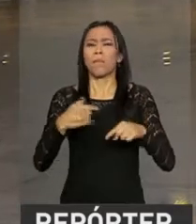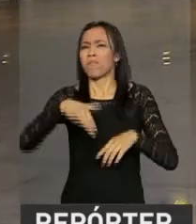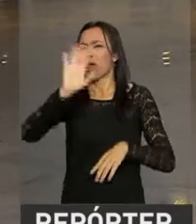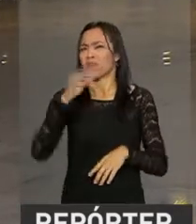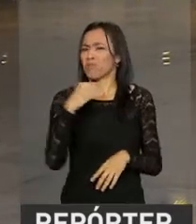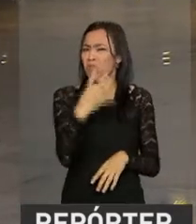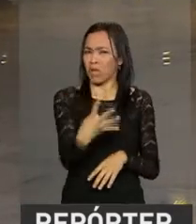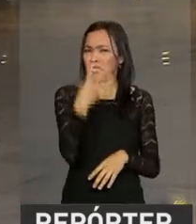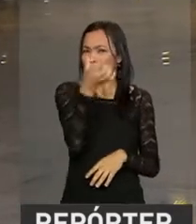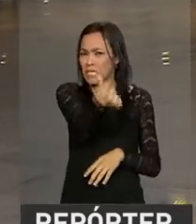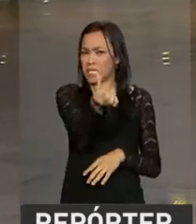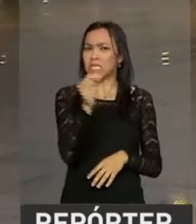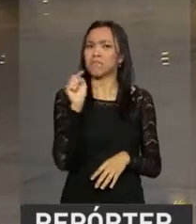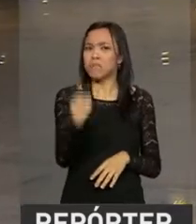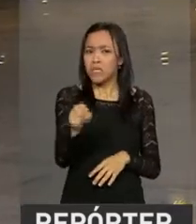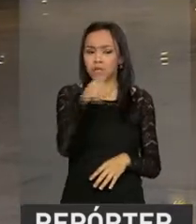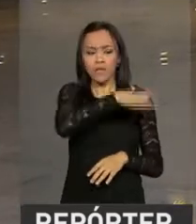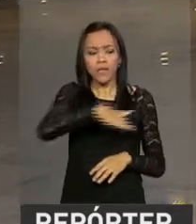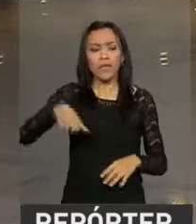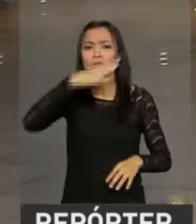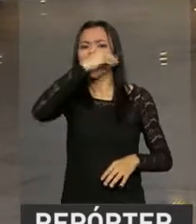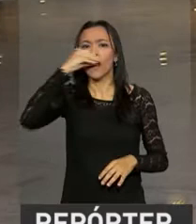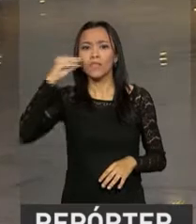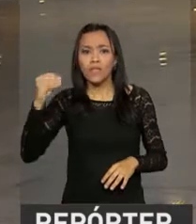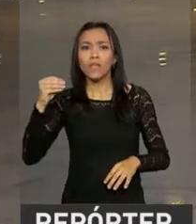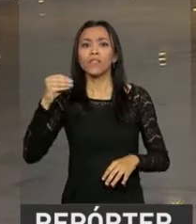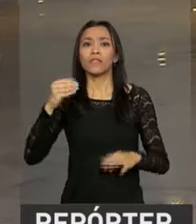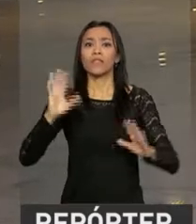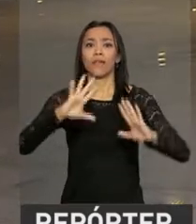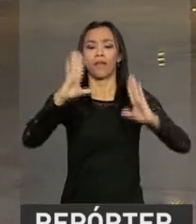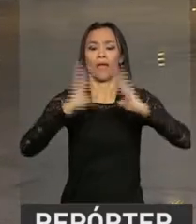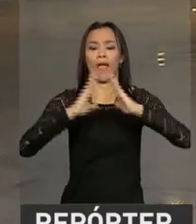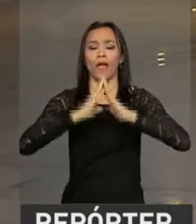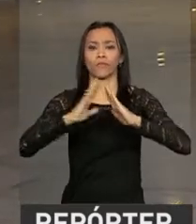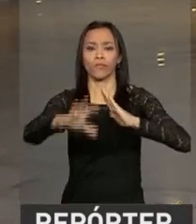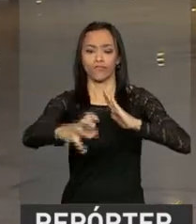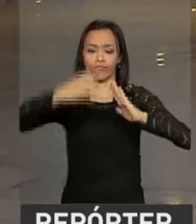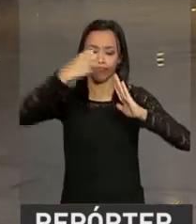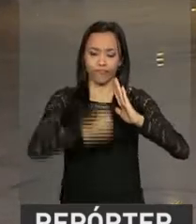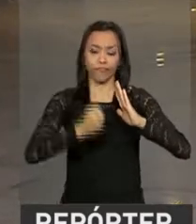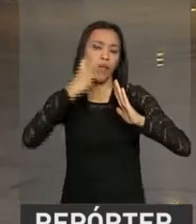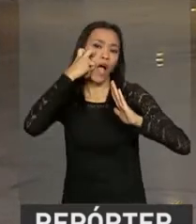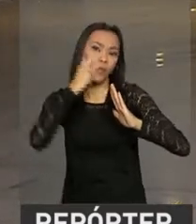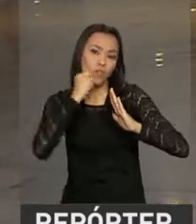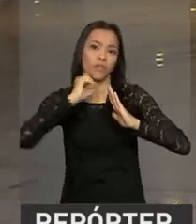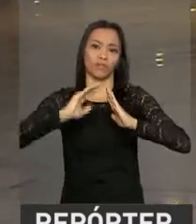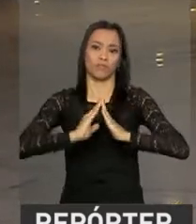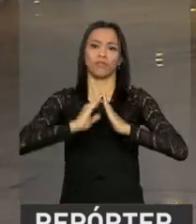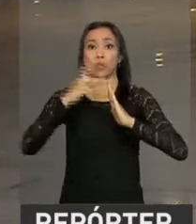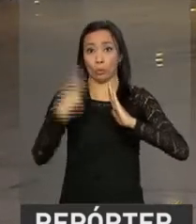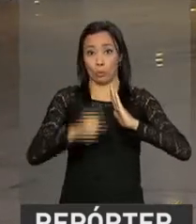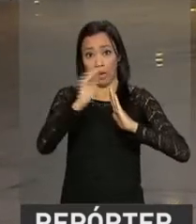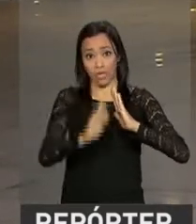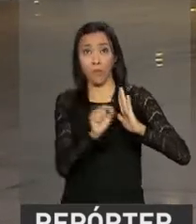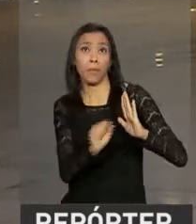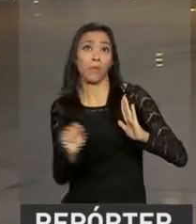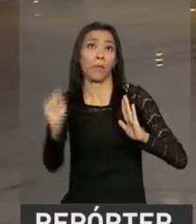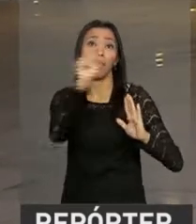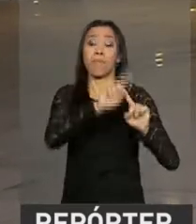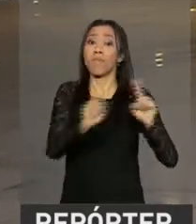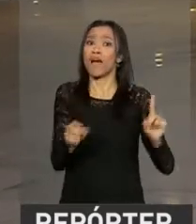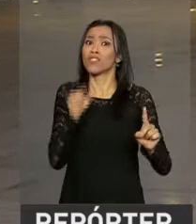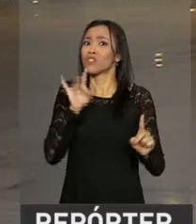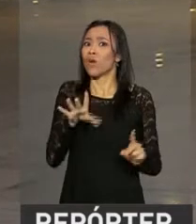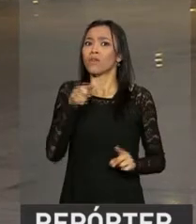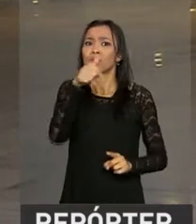46 mil crianças e adolescentes em acolhimento em instituições no brasil hoje mais desse número apenas cerca